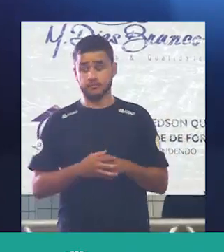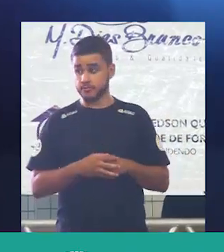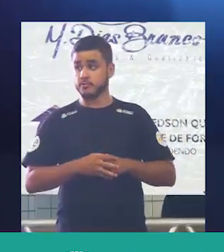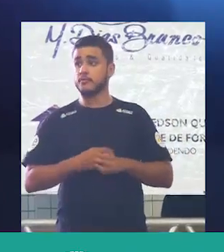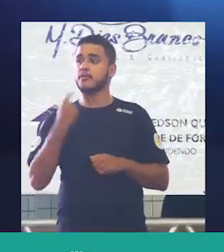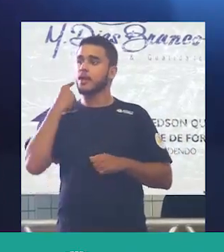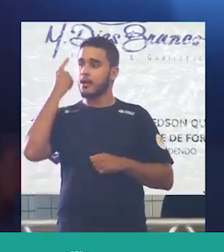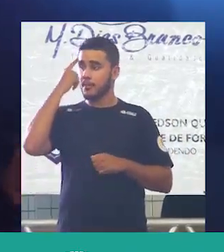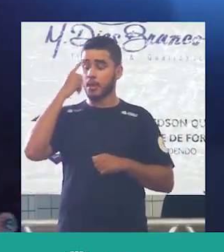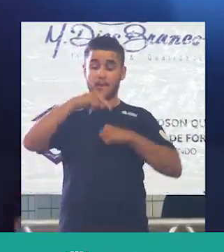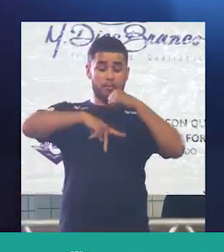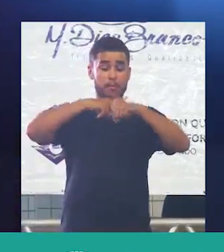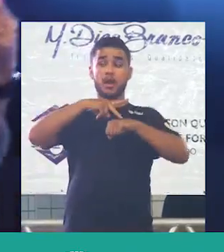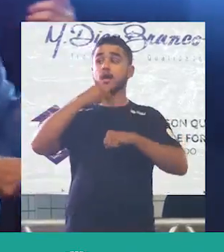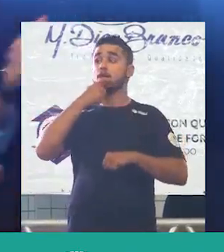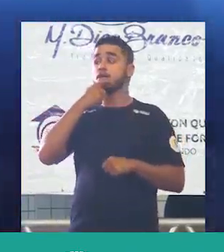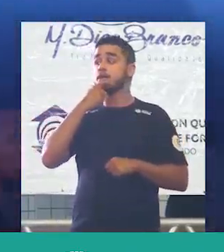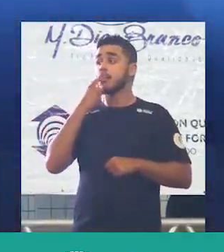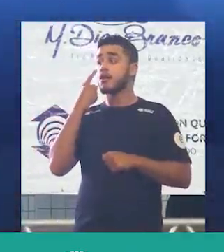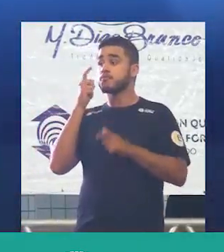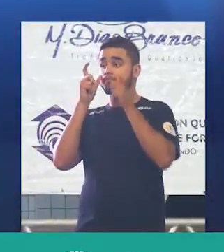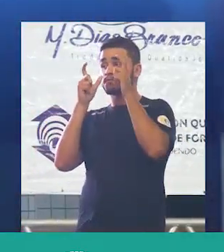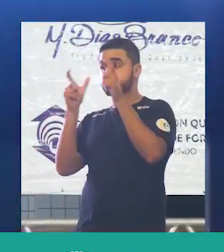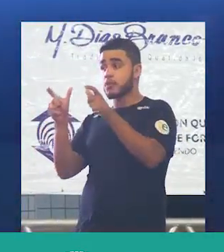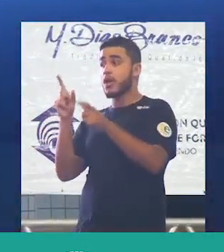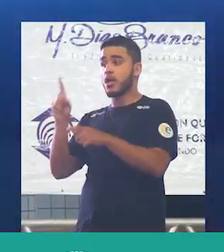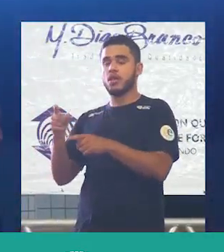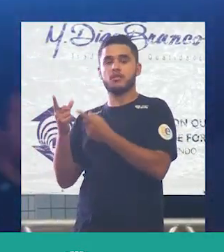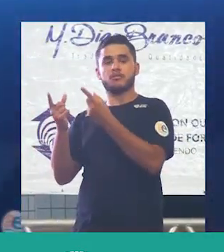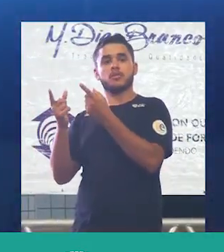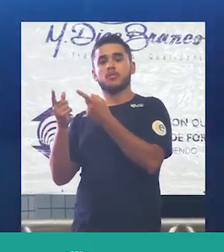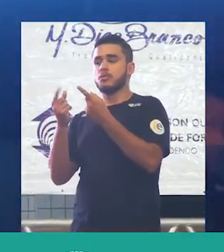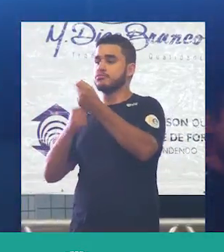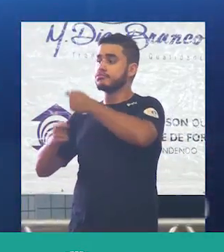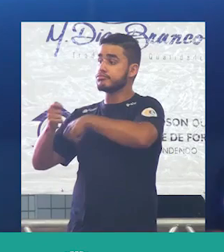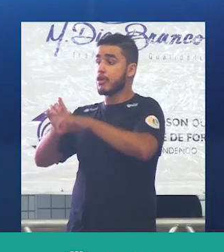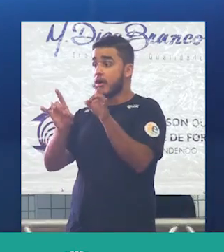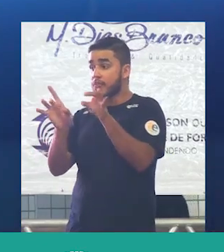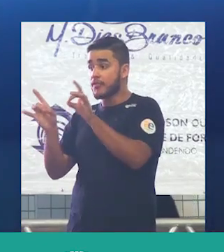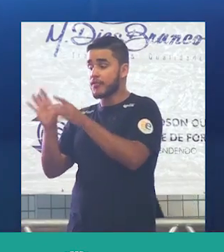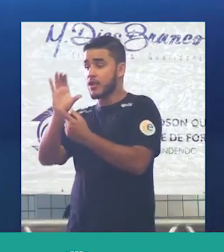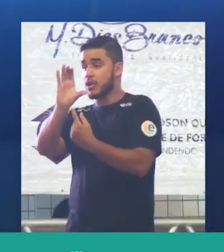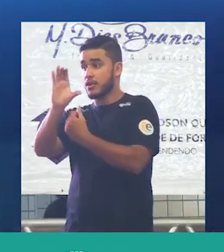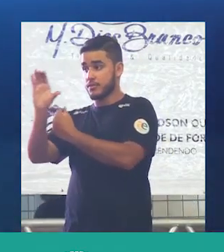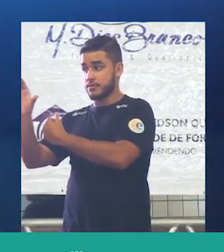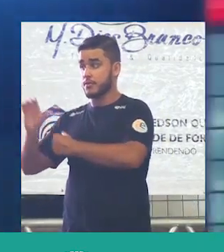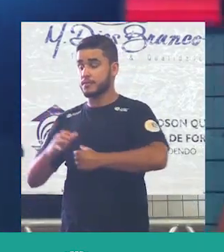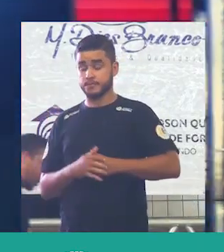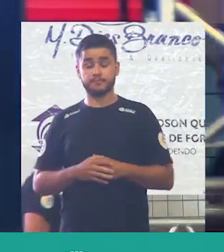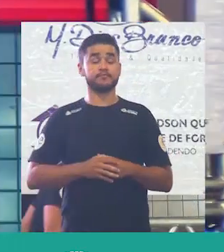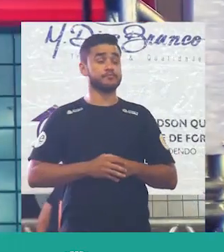Então a Inglaterra quer acabar com a escravidão para ampliar o seu mercado consumidor. Mas além